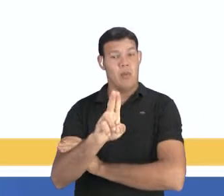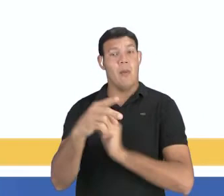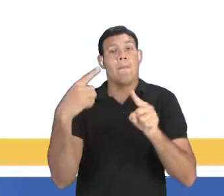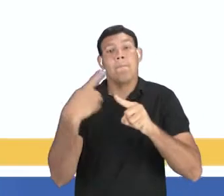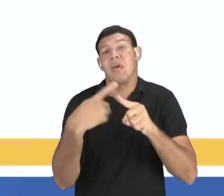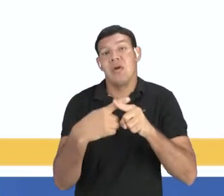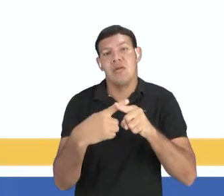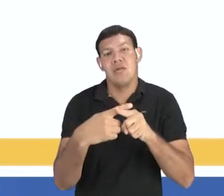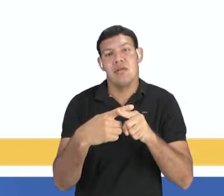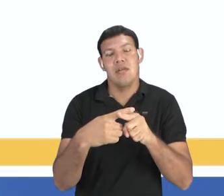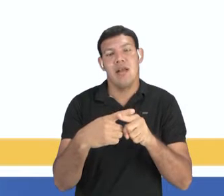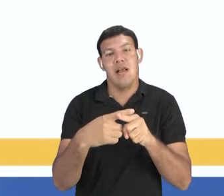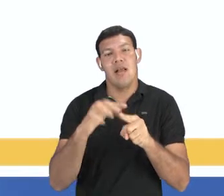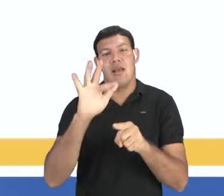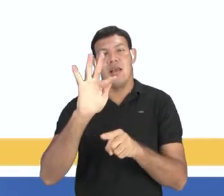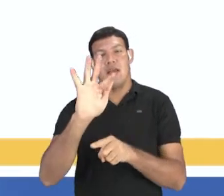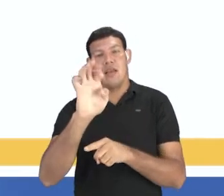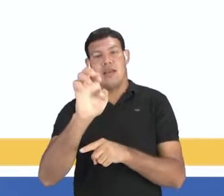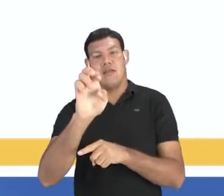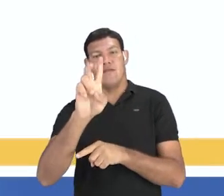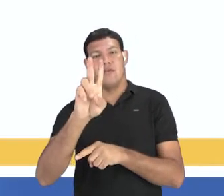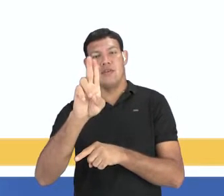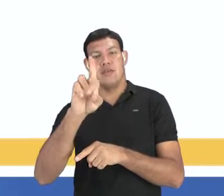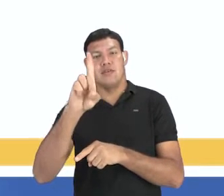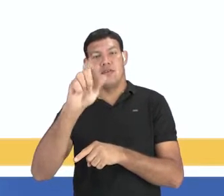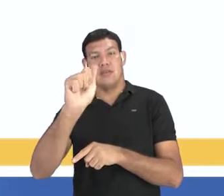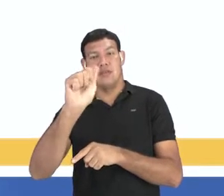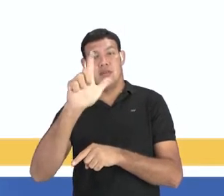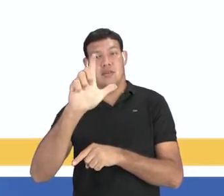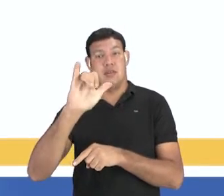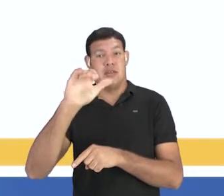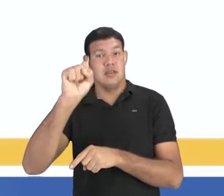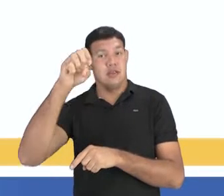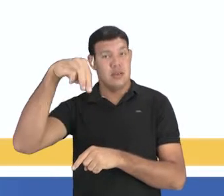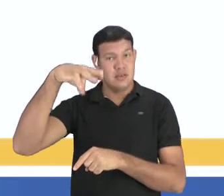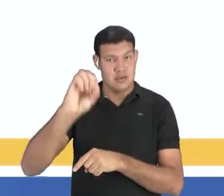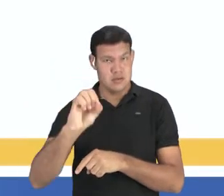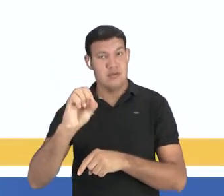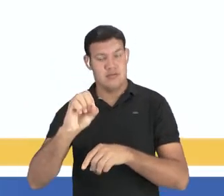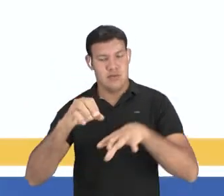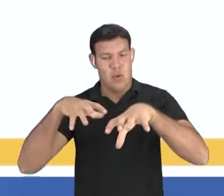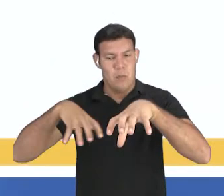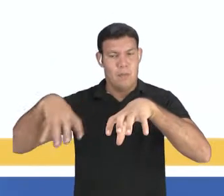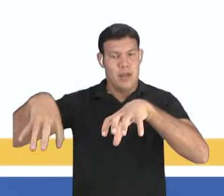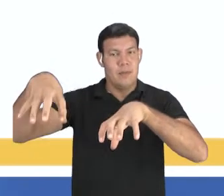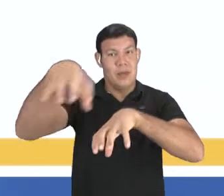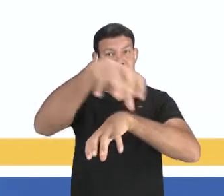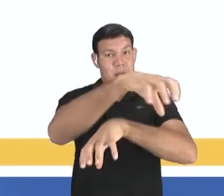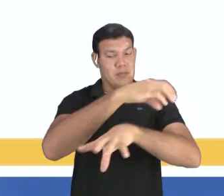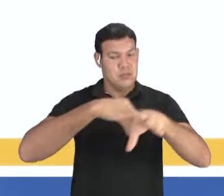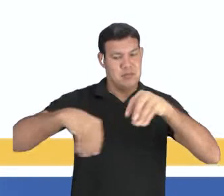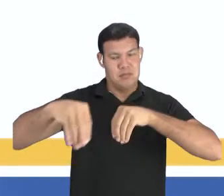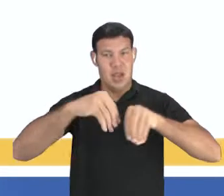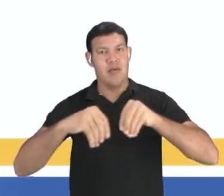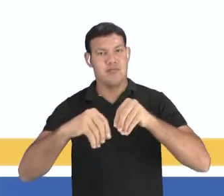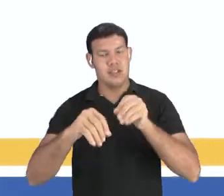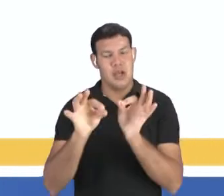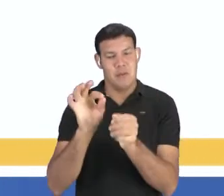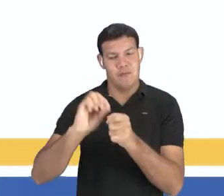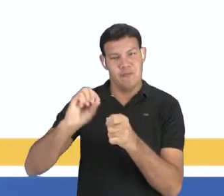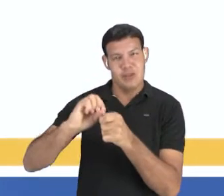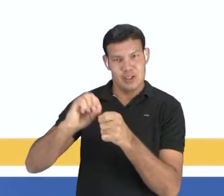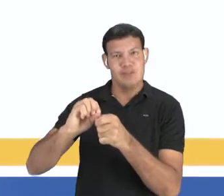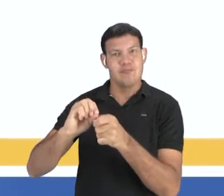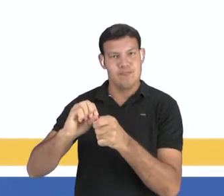feudos ouvi-las as unidades de habitação e produção que eram característicos do período Então